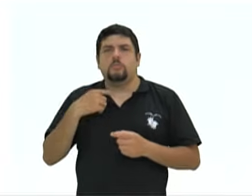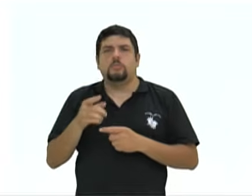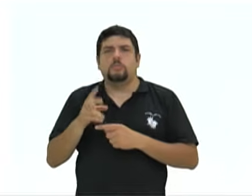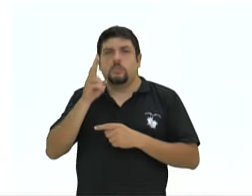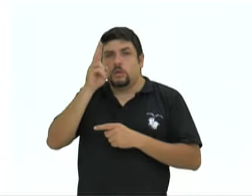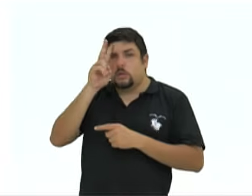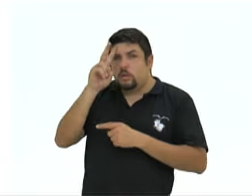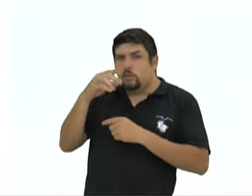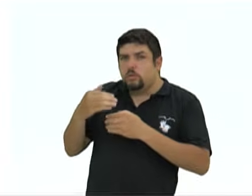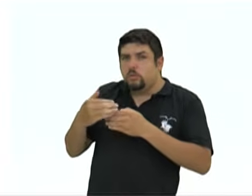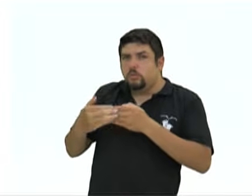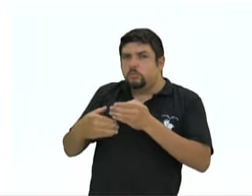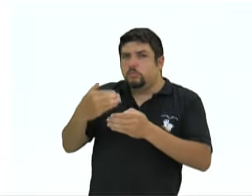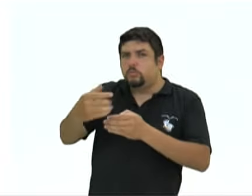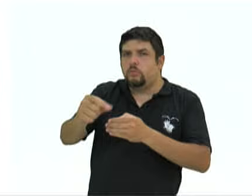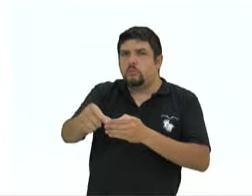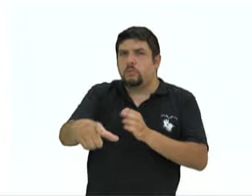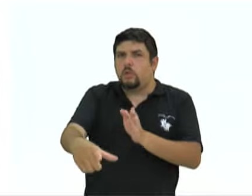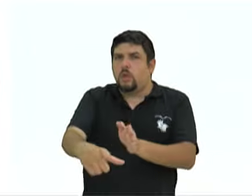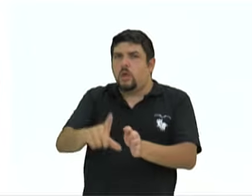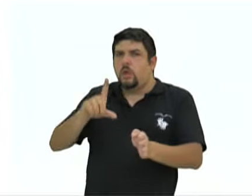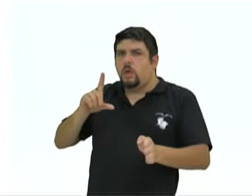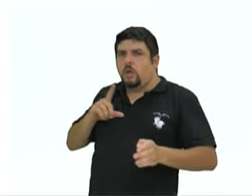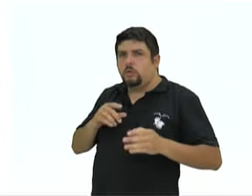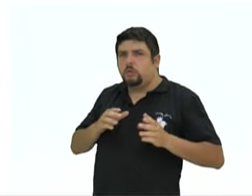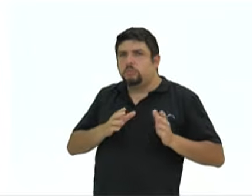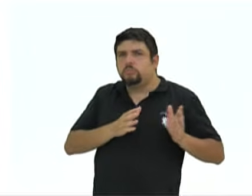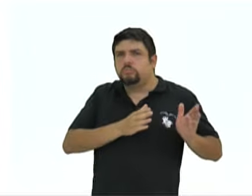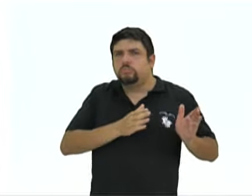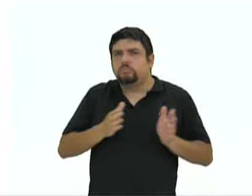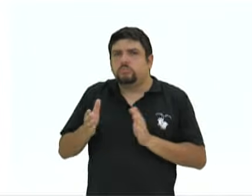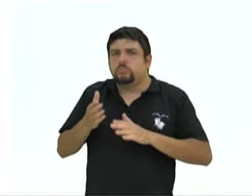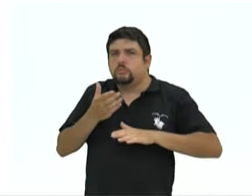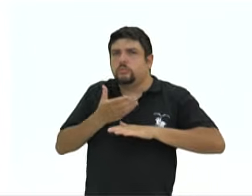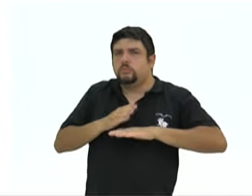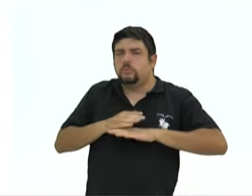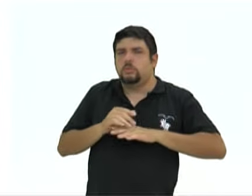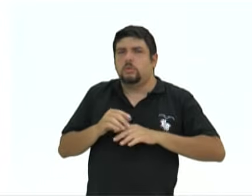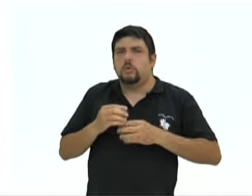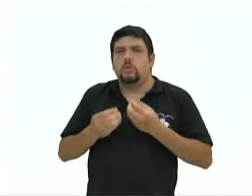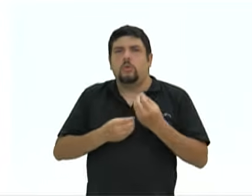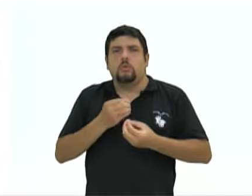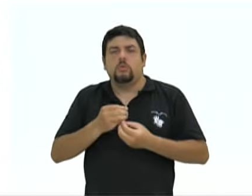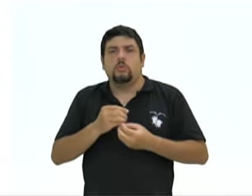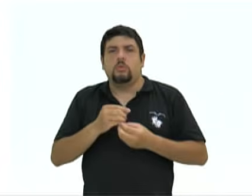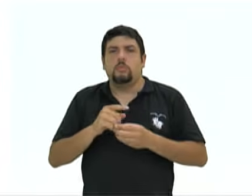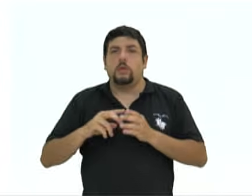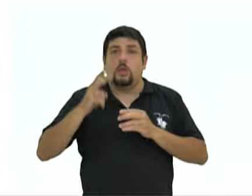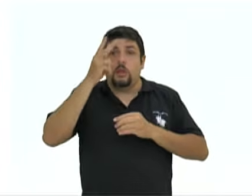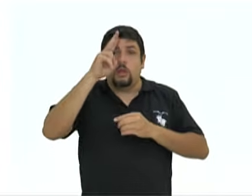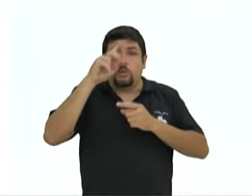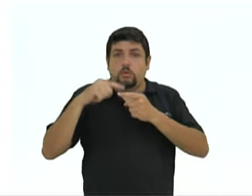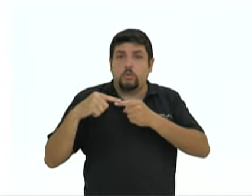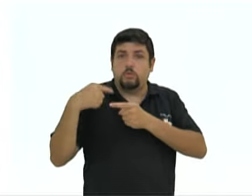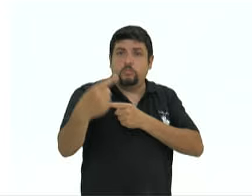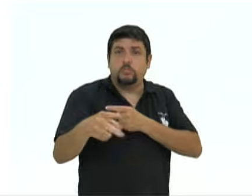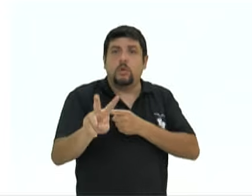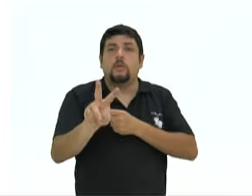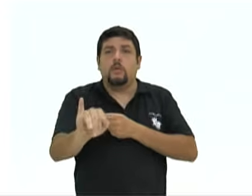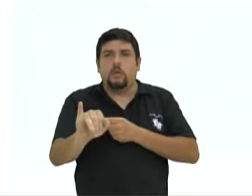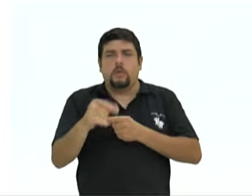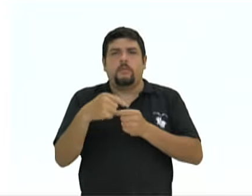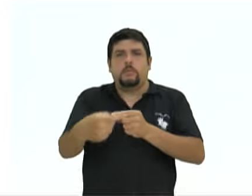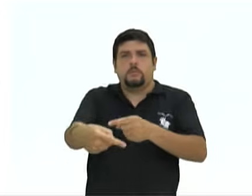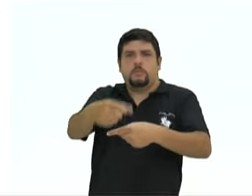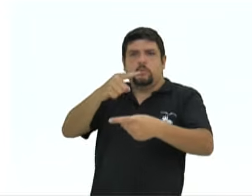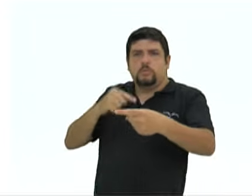por vir. É uma espécie de truque narrativo, o qual um elemento é colocado em cena de maneira que o público não decifre